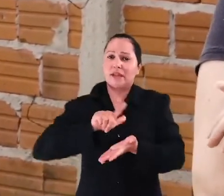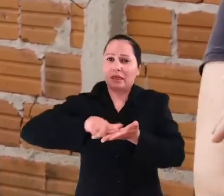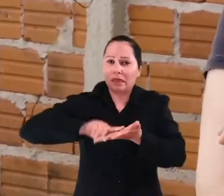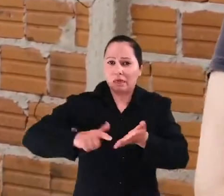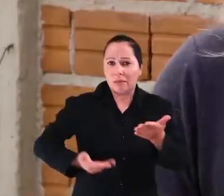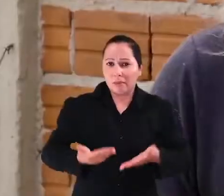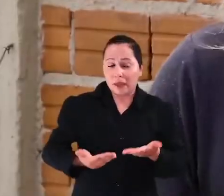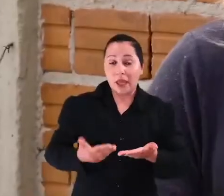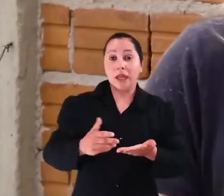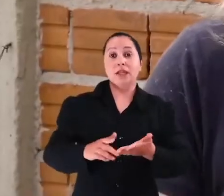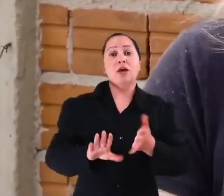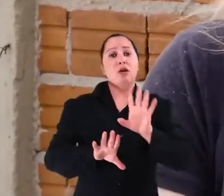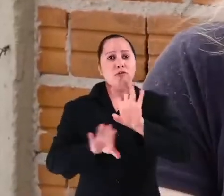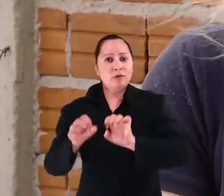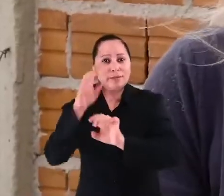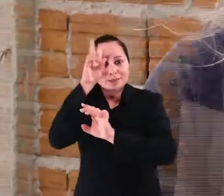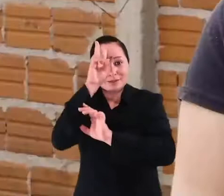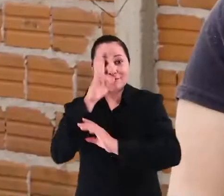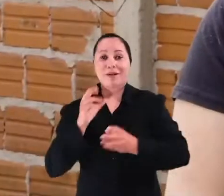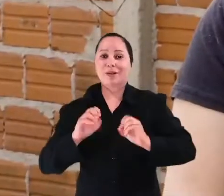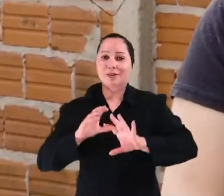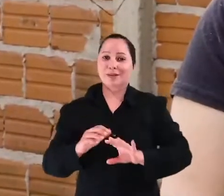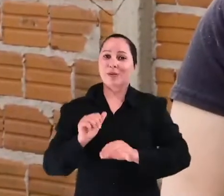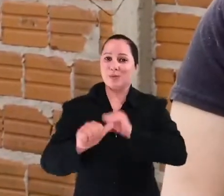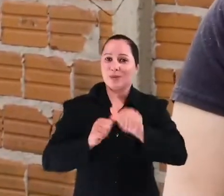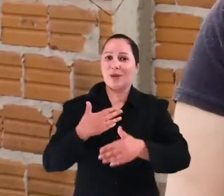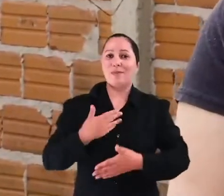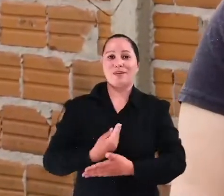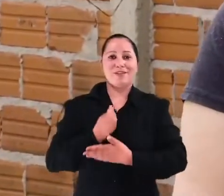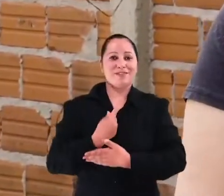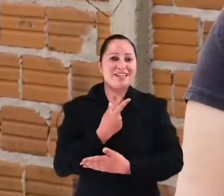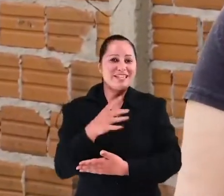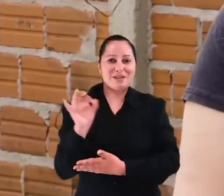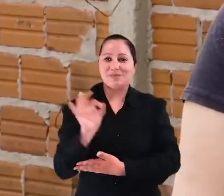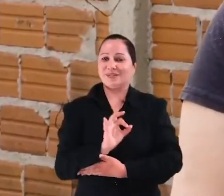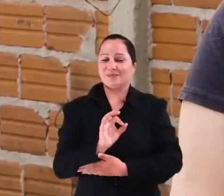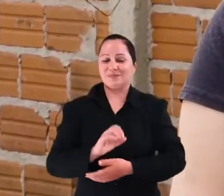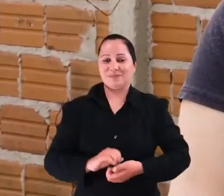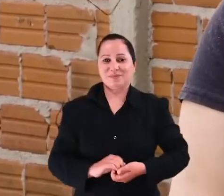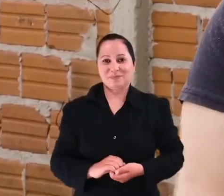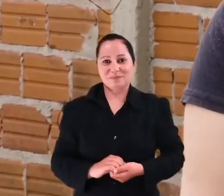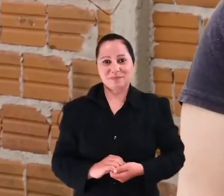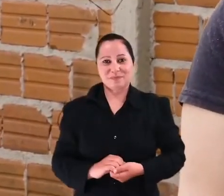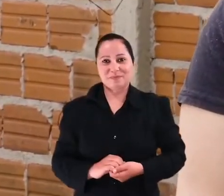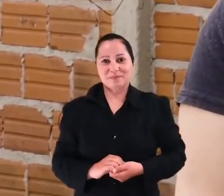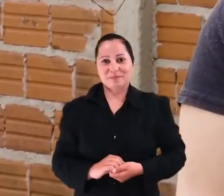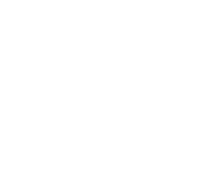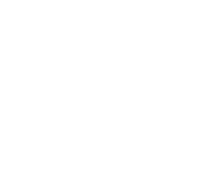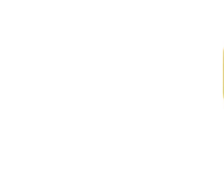fazia faxina. Terminei meu segundo grau e a educação mudou minha vida 100%.